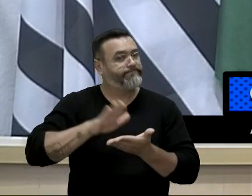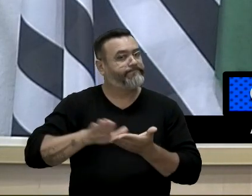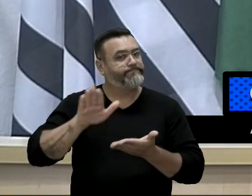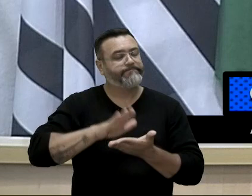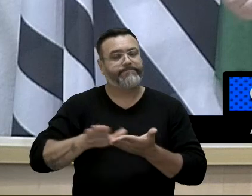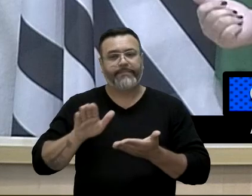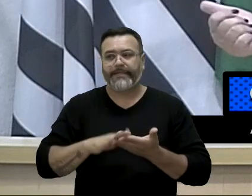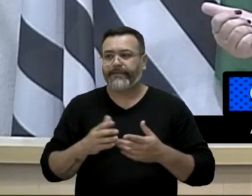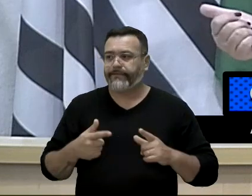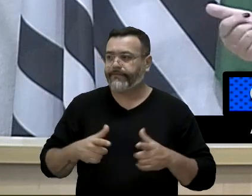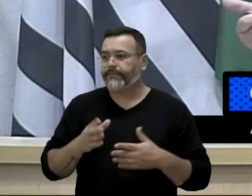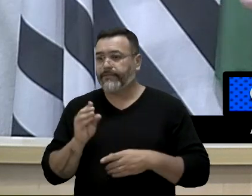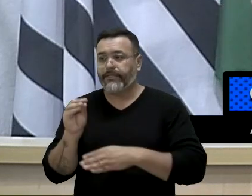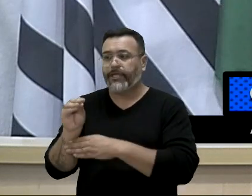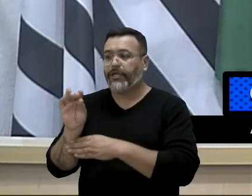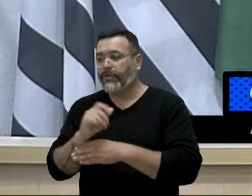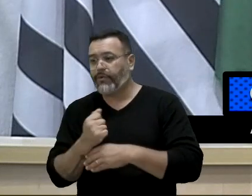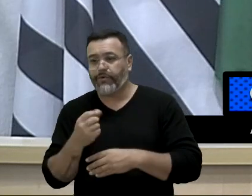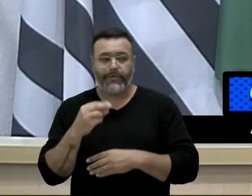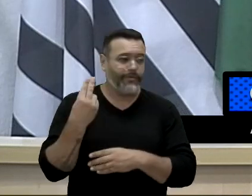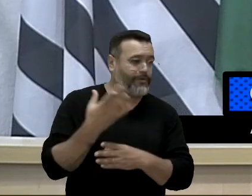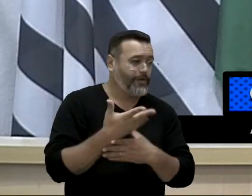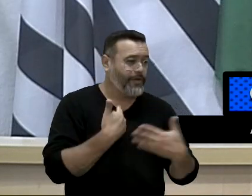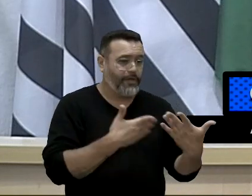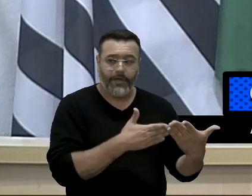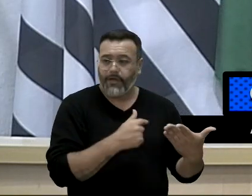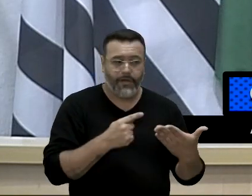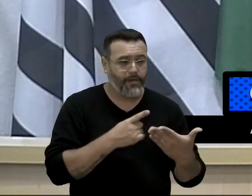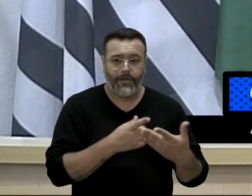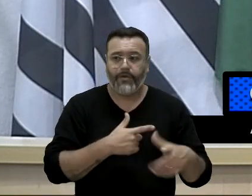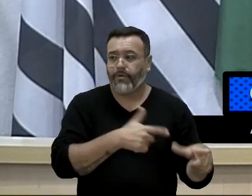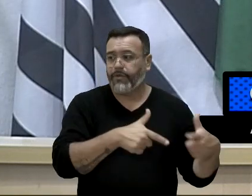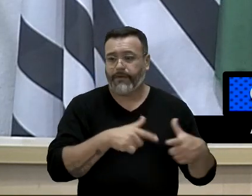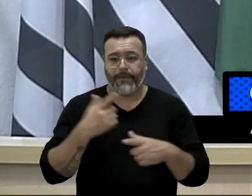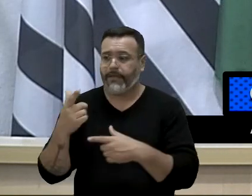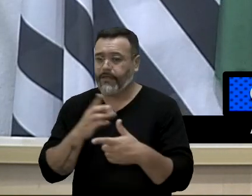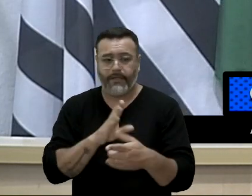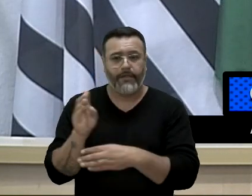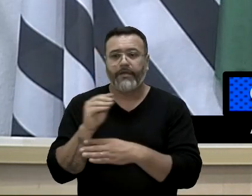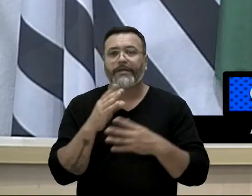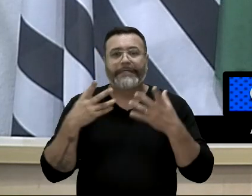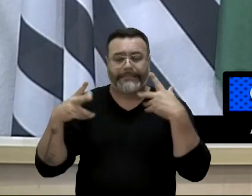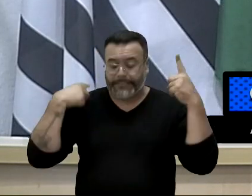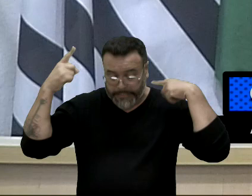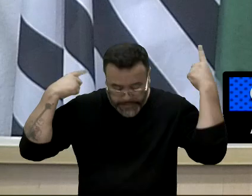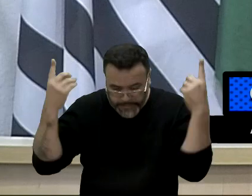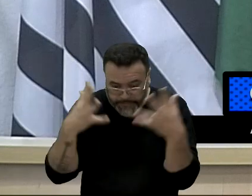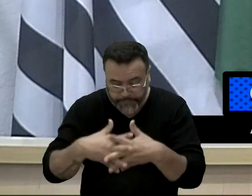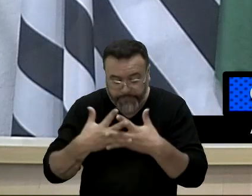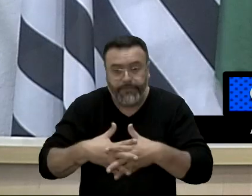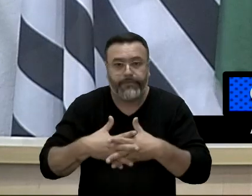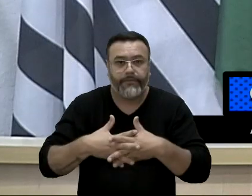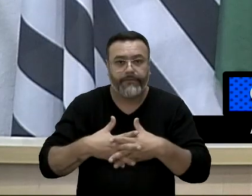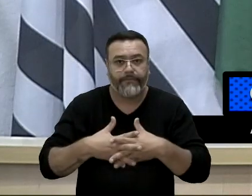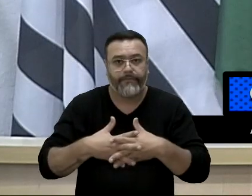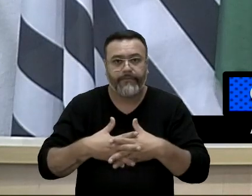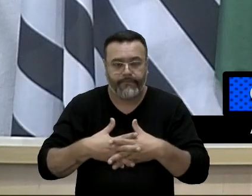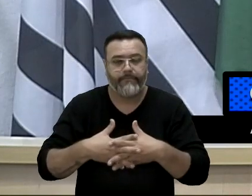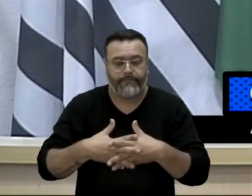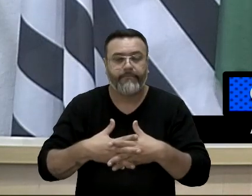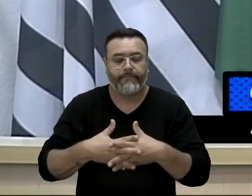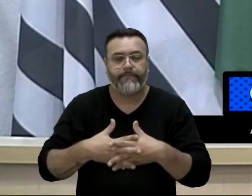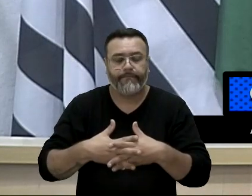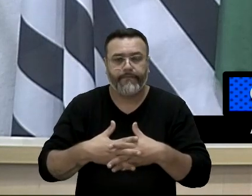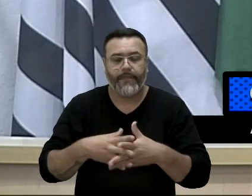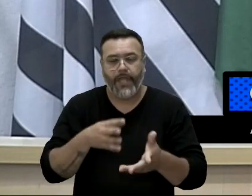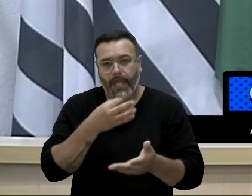bebê ou eu trabalho, mas se eu cuidar, eu não trabalhar, vai faltar a fralda. É uma loucura, tá, gente? Eu deixo uma sugestão para que haja